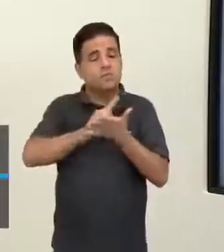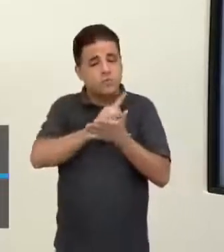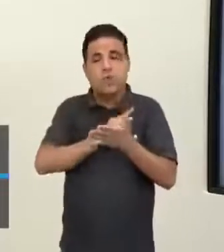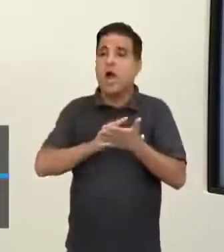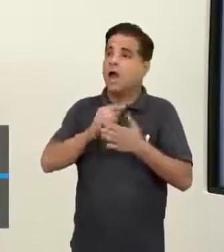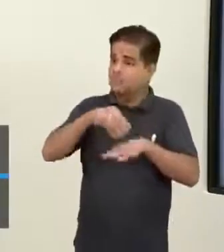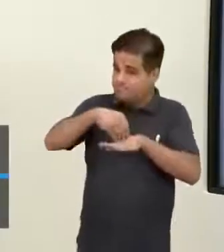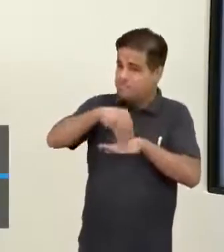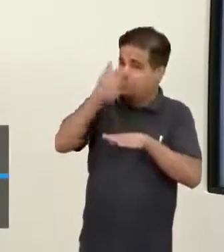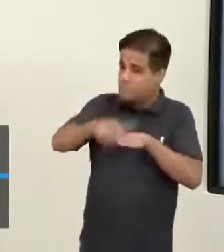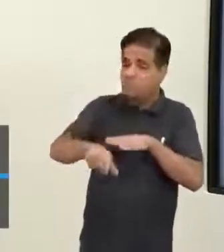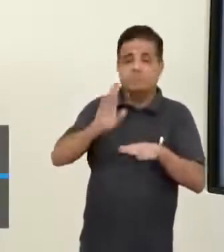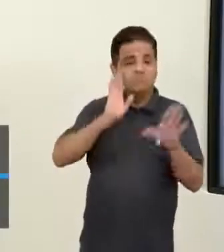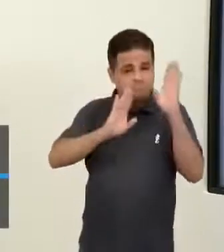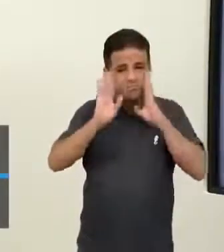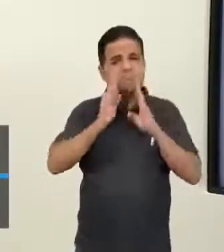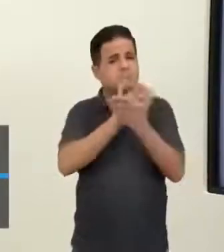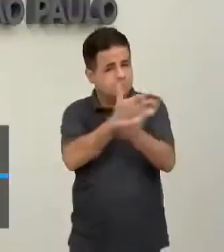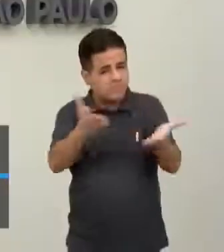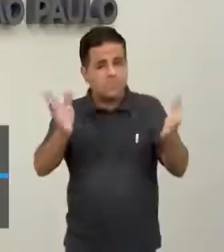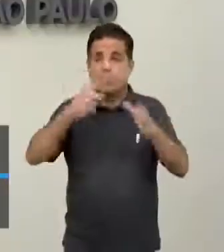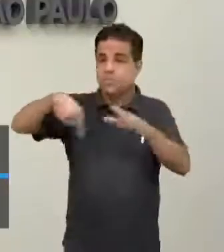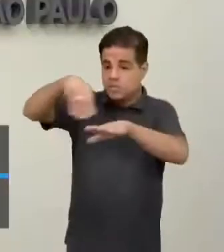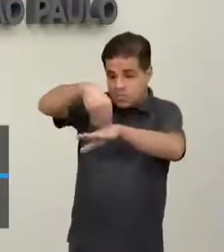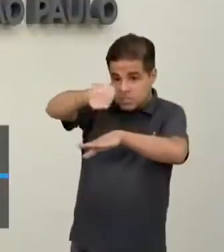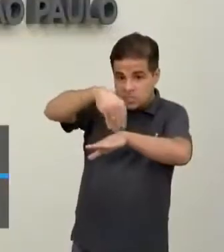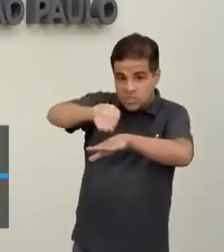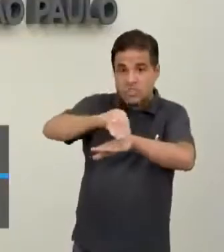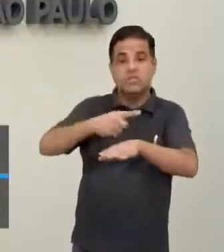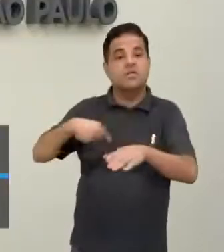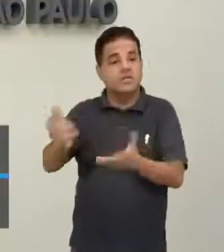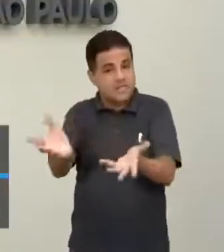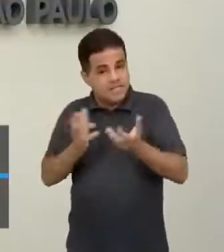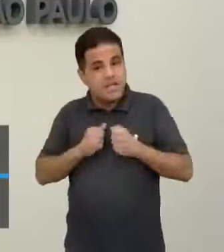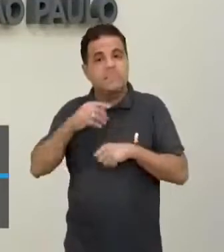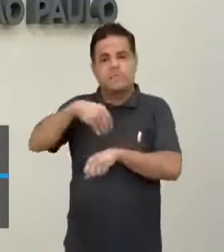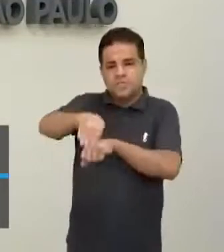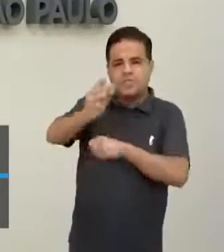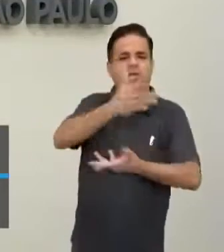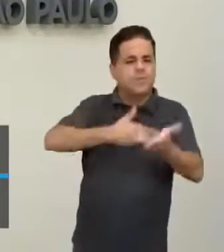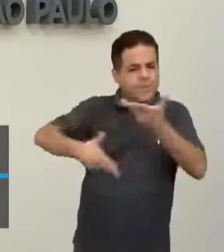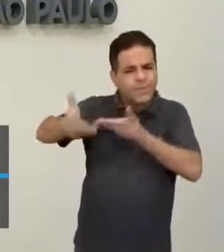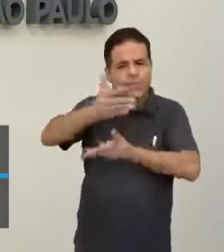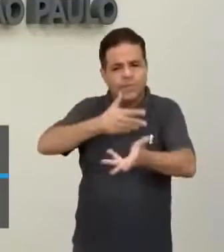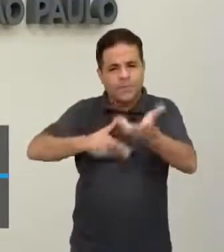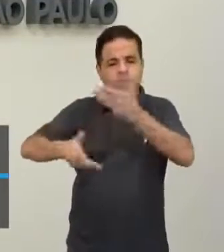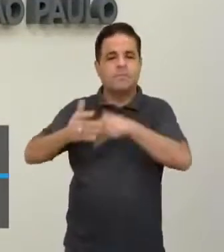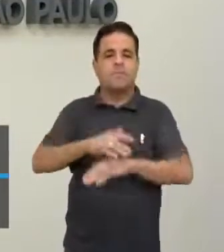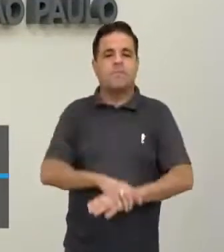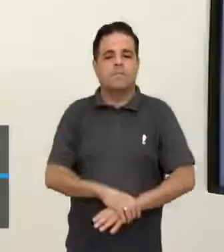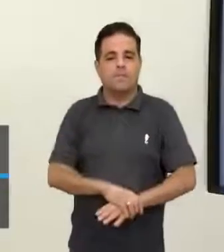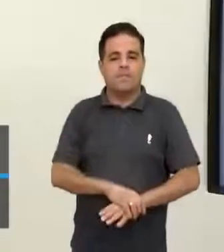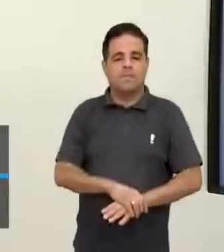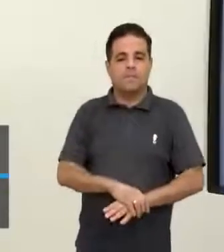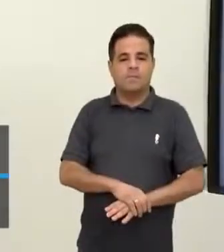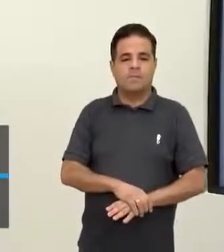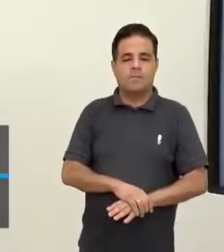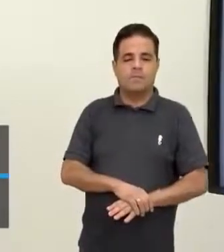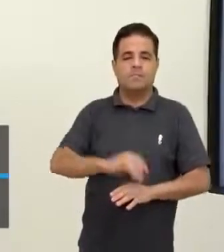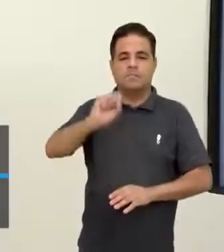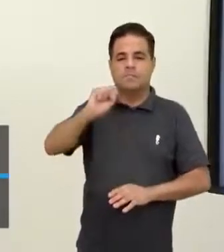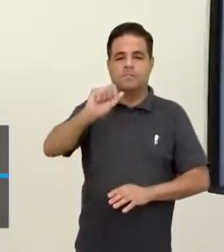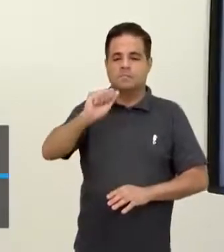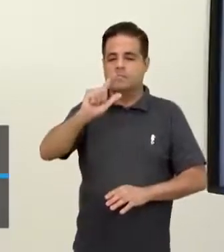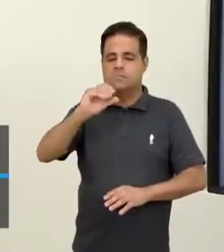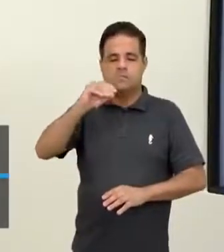Perfeito. Mais uma dica aí para vocês. A gente dá dica e recebe dica. A aula vai e volta, né, Pro? Isso, ó. O Salomão colocou